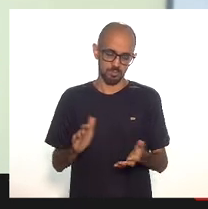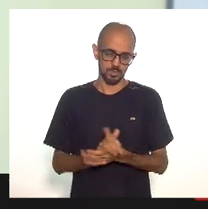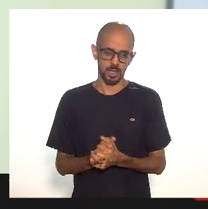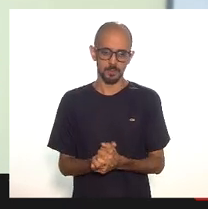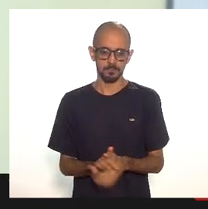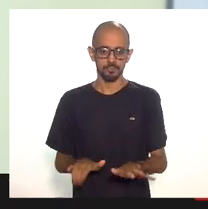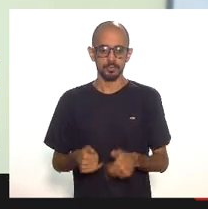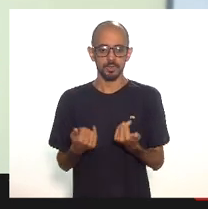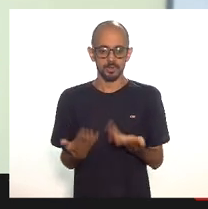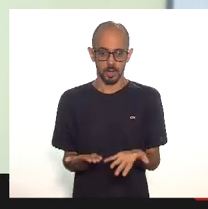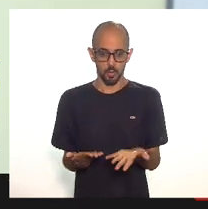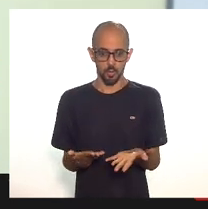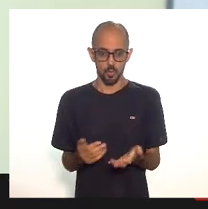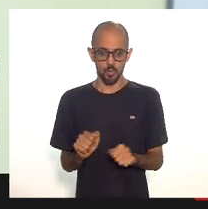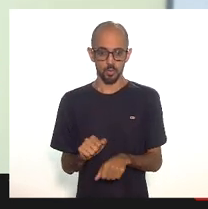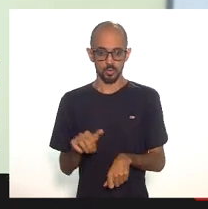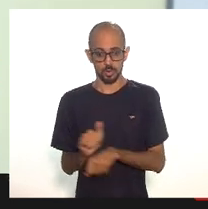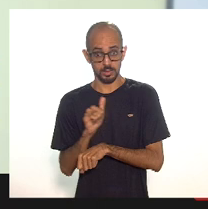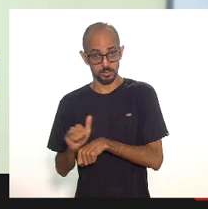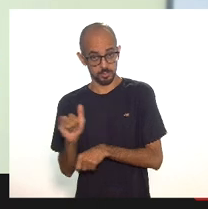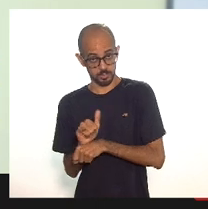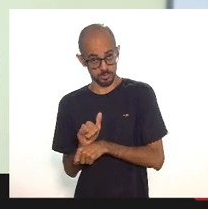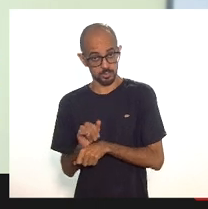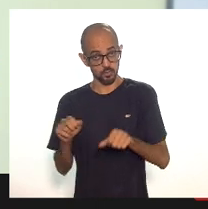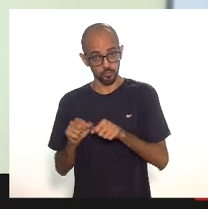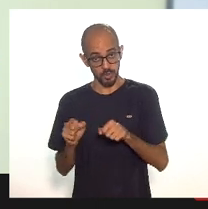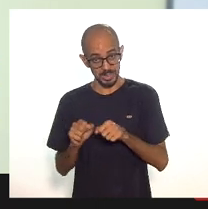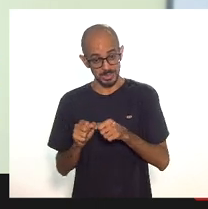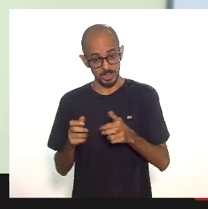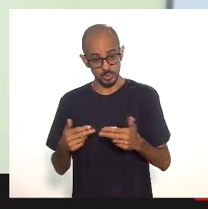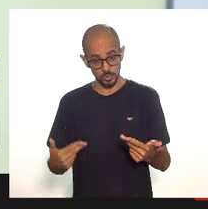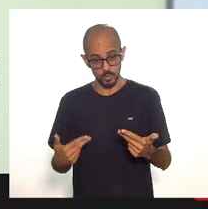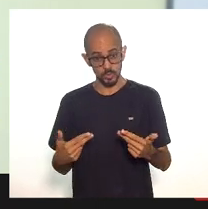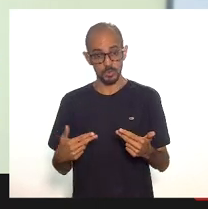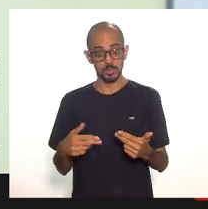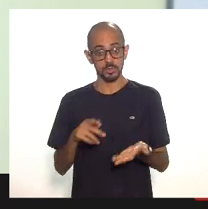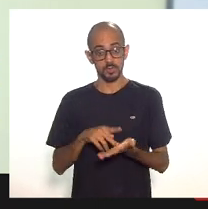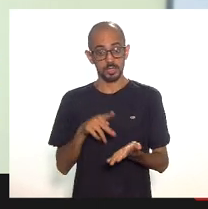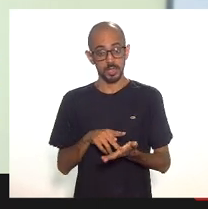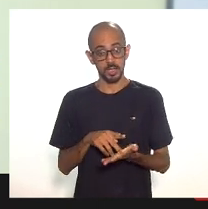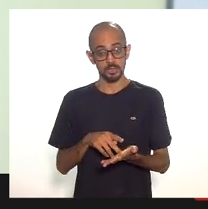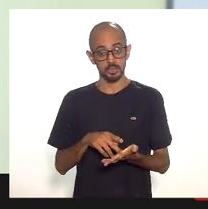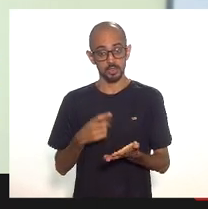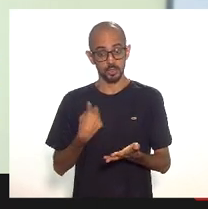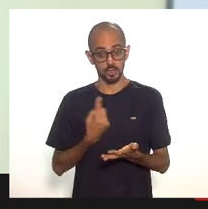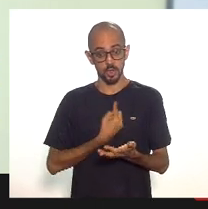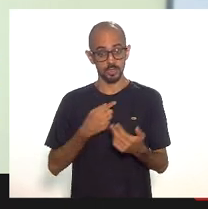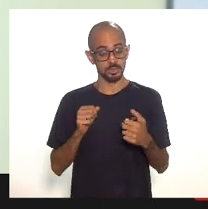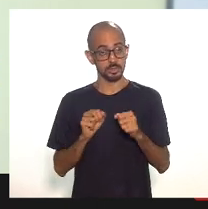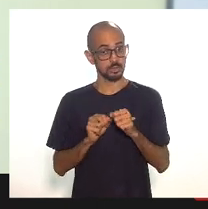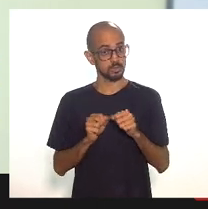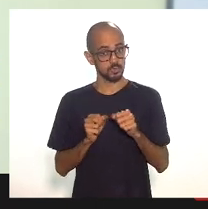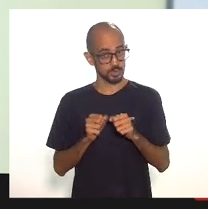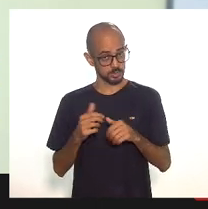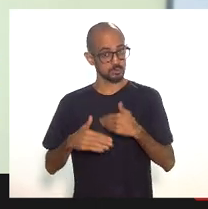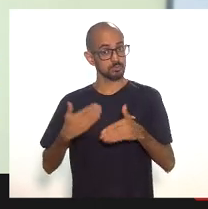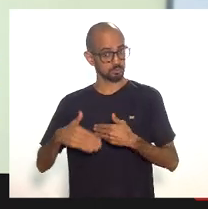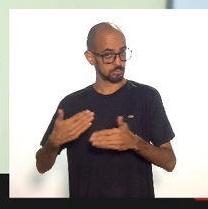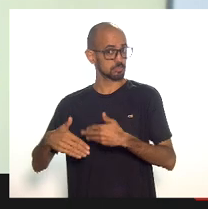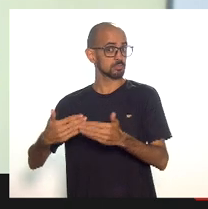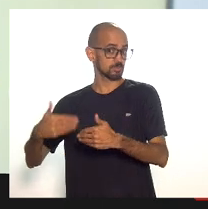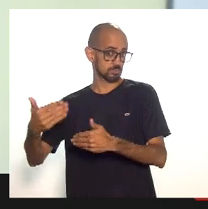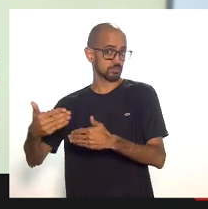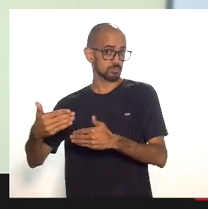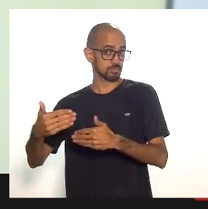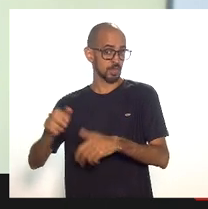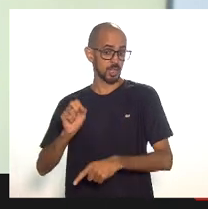E dentro desse escopo de fazer as coisas acontecerem, nós estamos dando prosseguimento, como bem disse, a